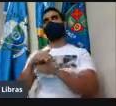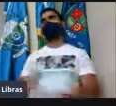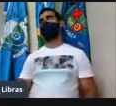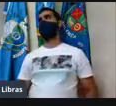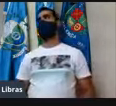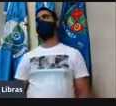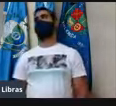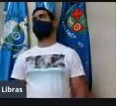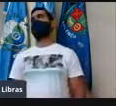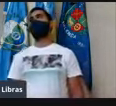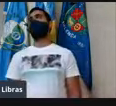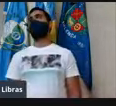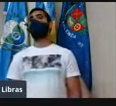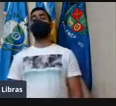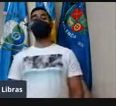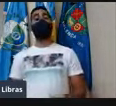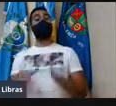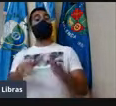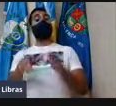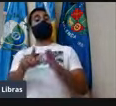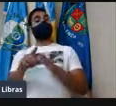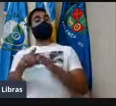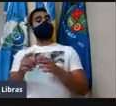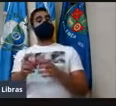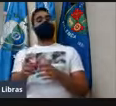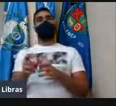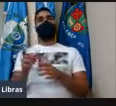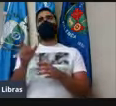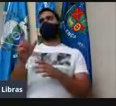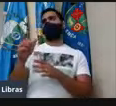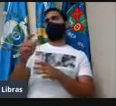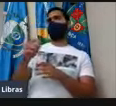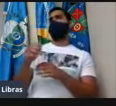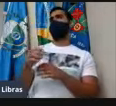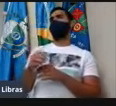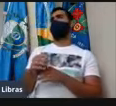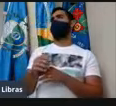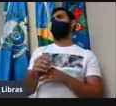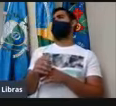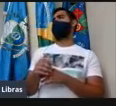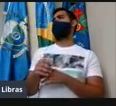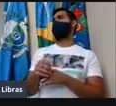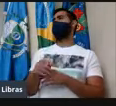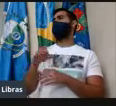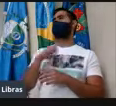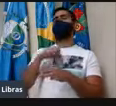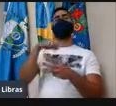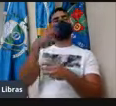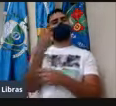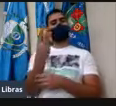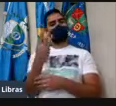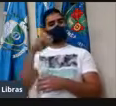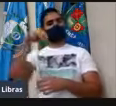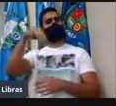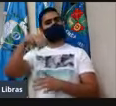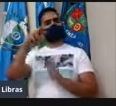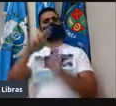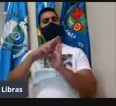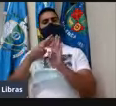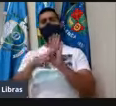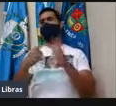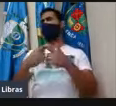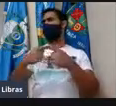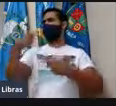Eu quero, antes de passar para o vereador Celcinho, pedir a compreensão dos nobres vereadores, que são 3 minutos, senão vira